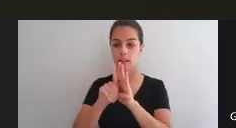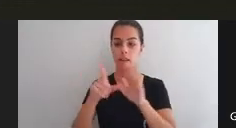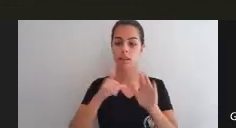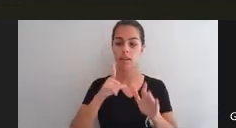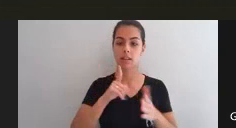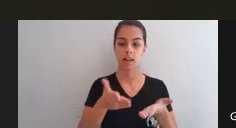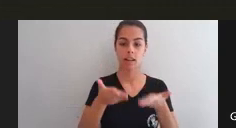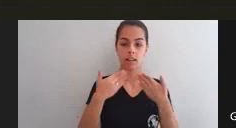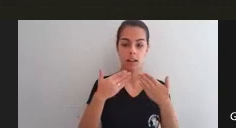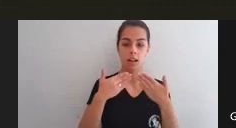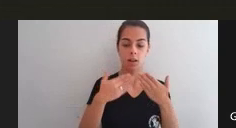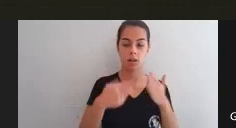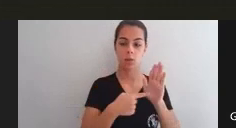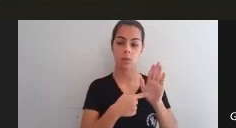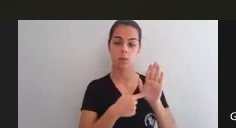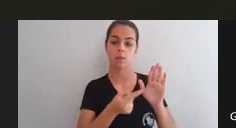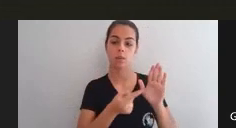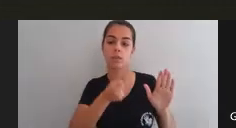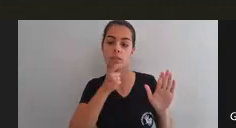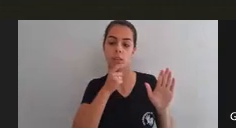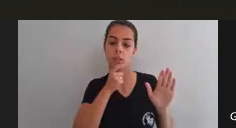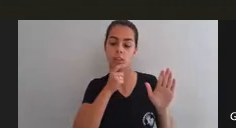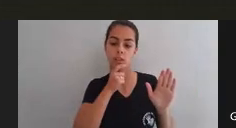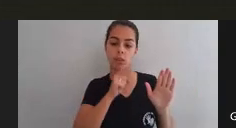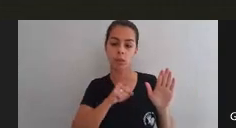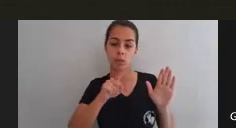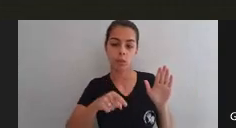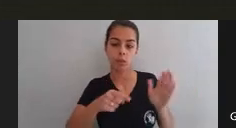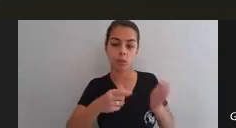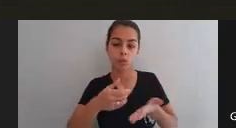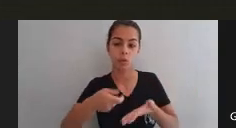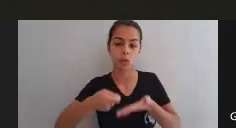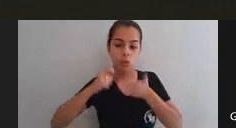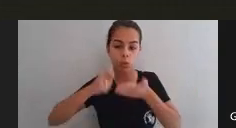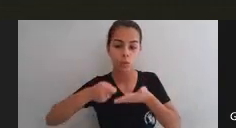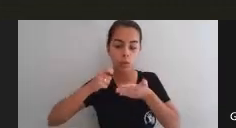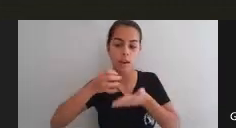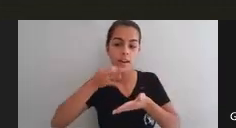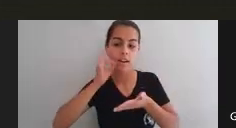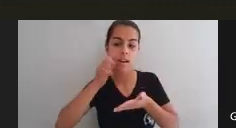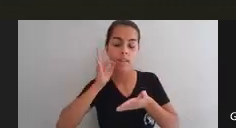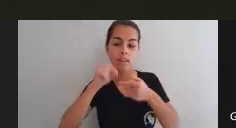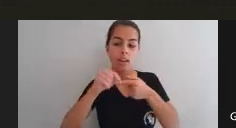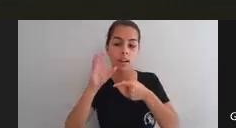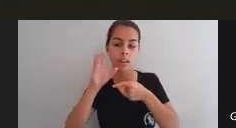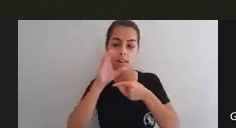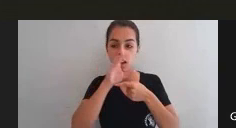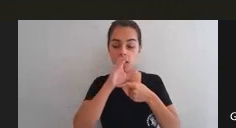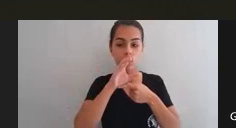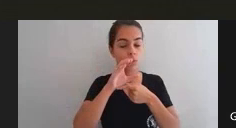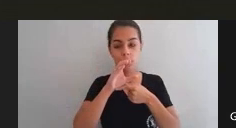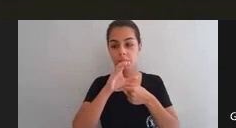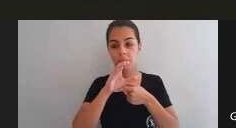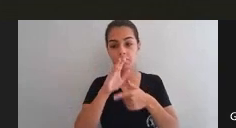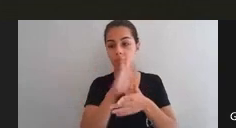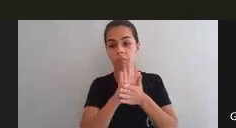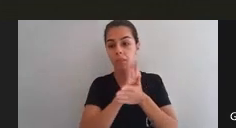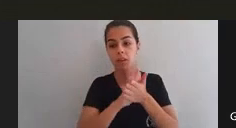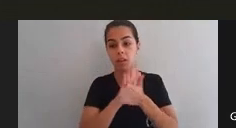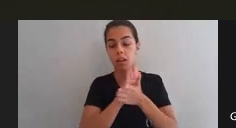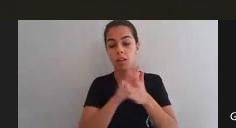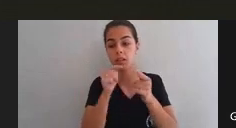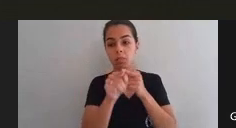minha mão que está mais fria para minha xícara de café que está mais quente, não tem nada que viola a primeira lei